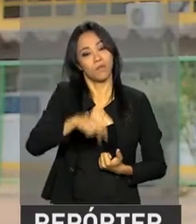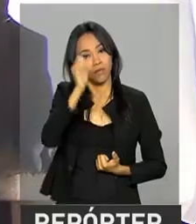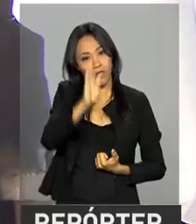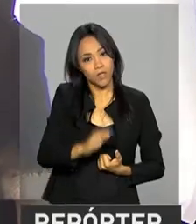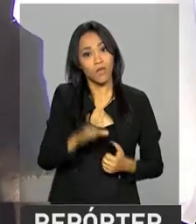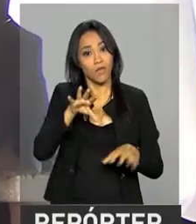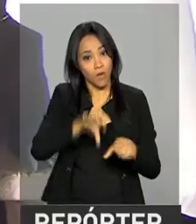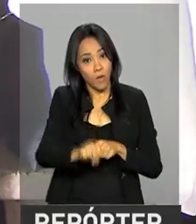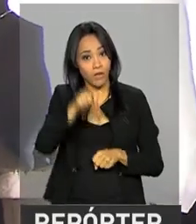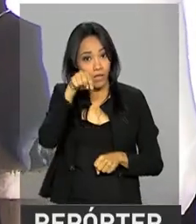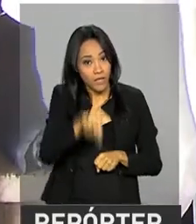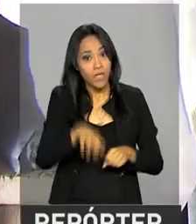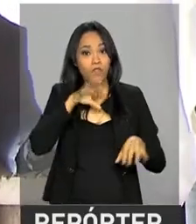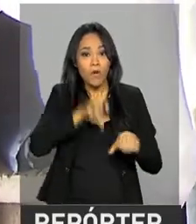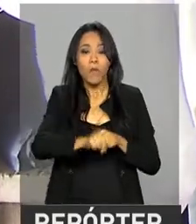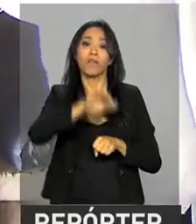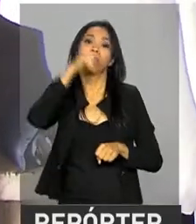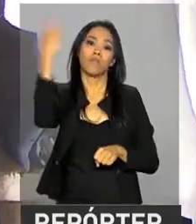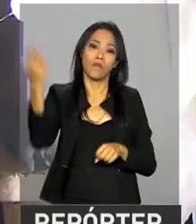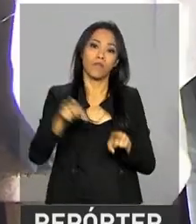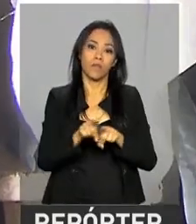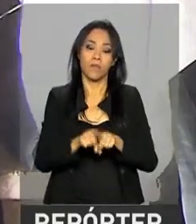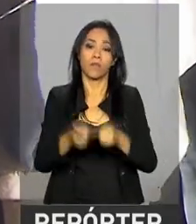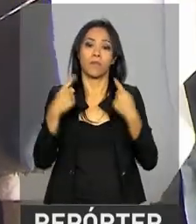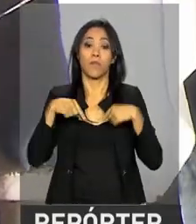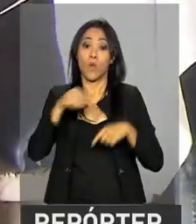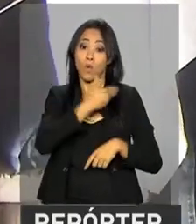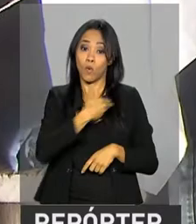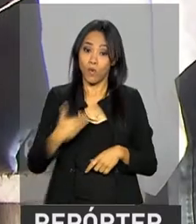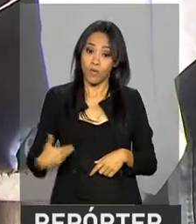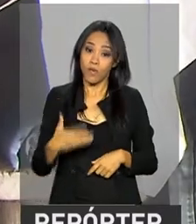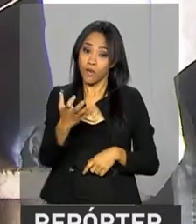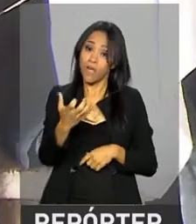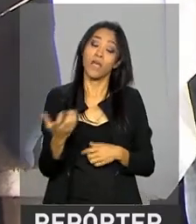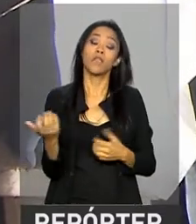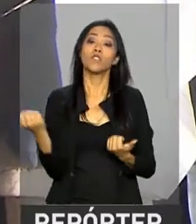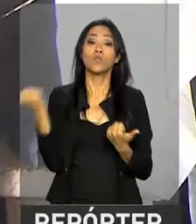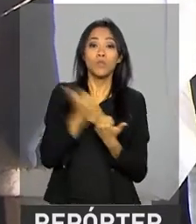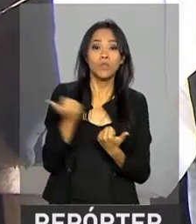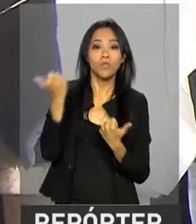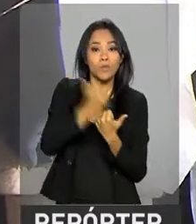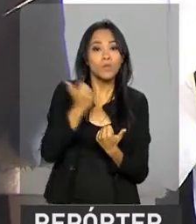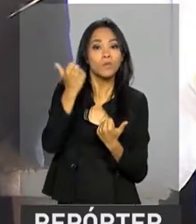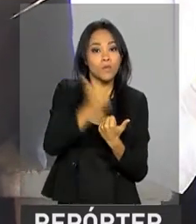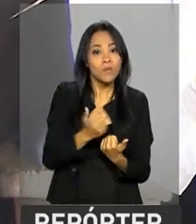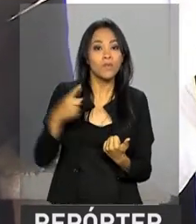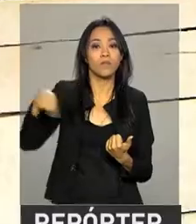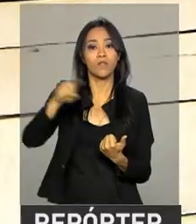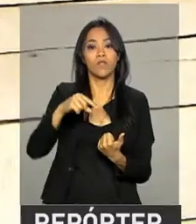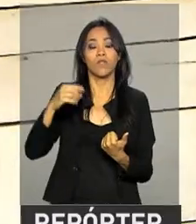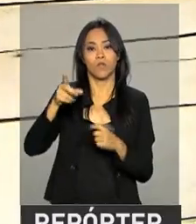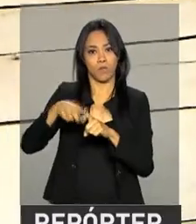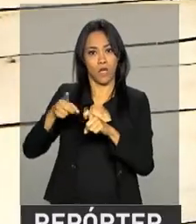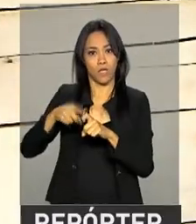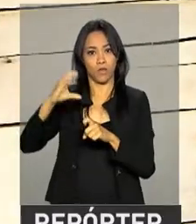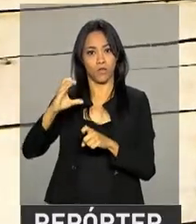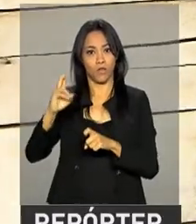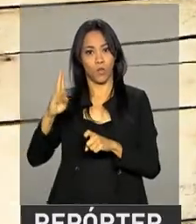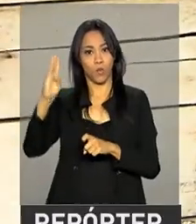exterior. O governo pretende substituir mais de 1.000 médicos cubanos por brasileiros em 3 anos.